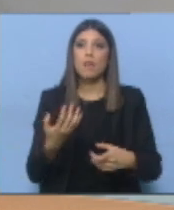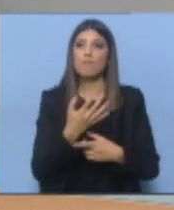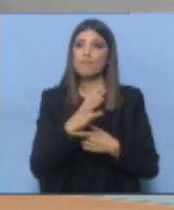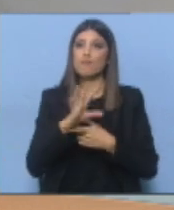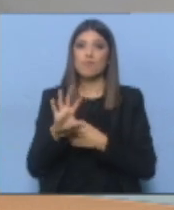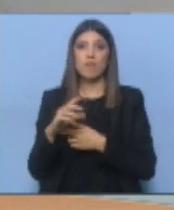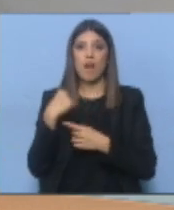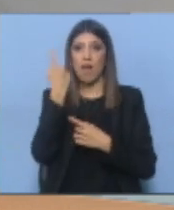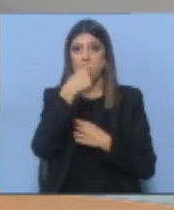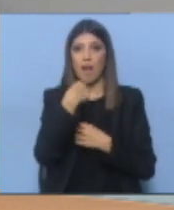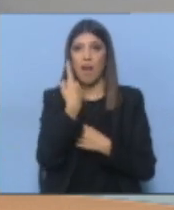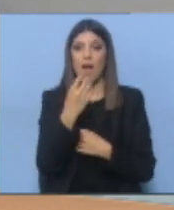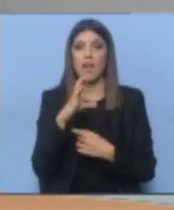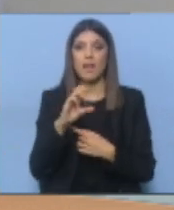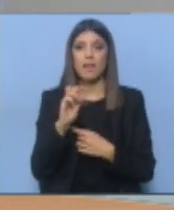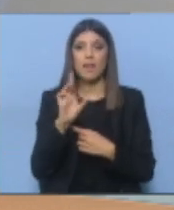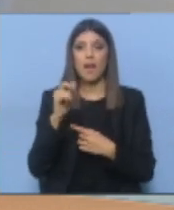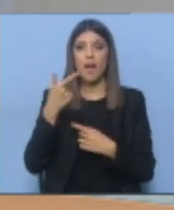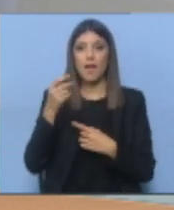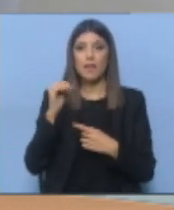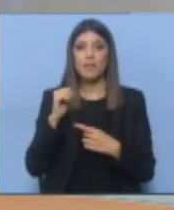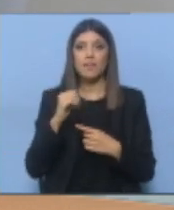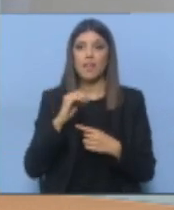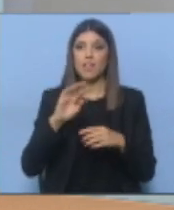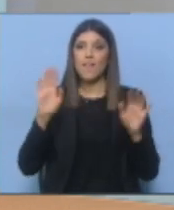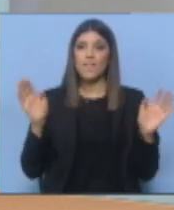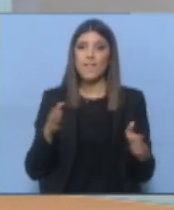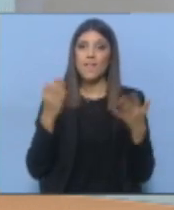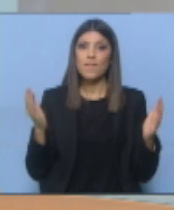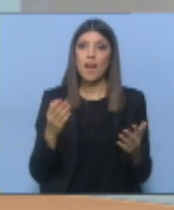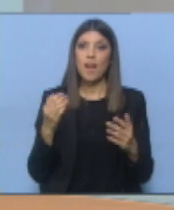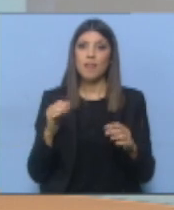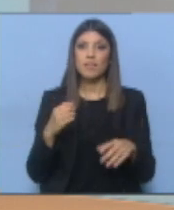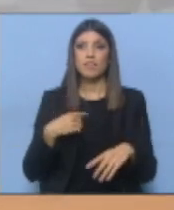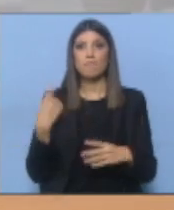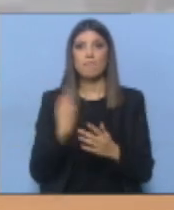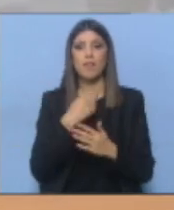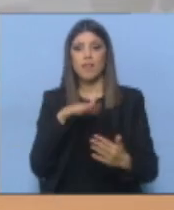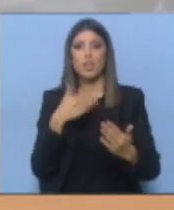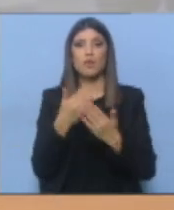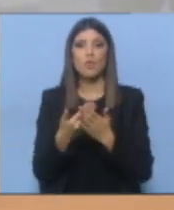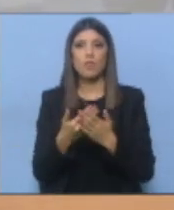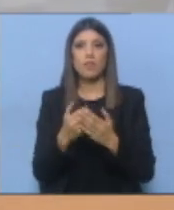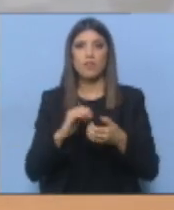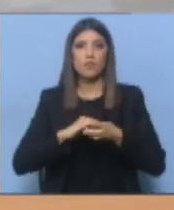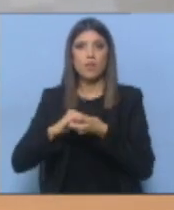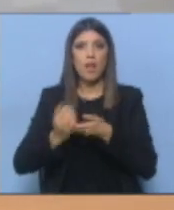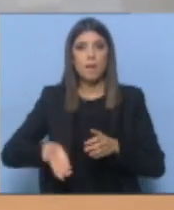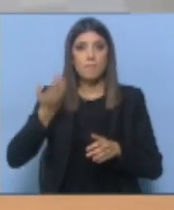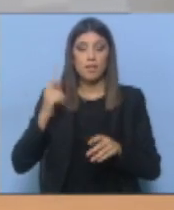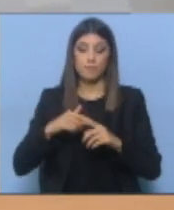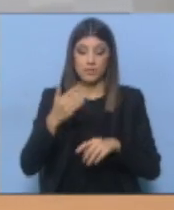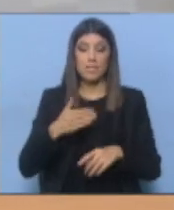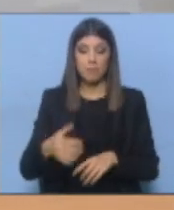interpelar as pessoas também para uma atitude mais solidária. Sim, esta é a Semana Nacional da Caritas. Portanto, todos